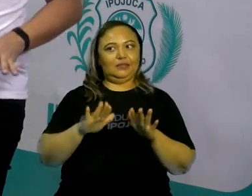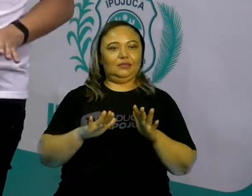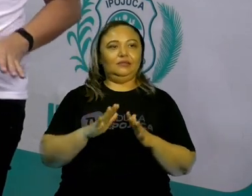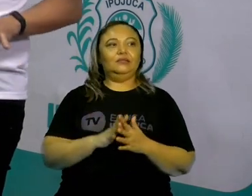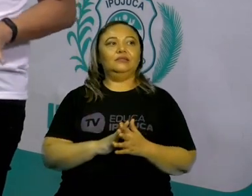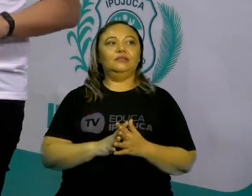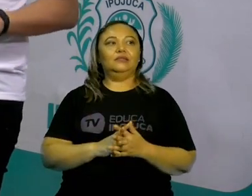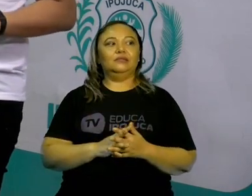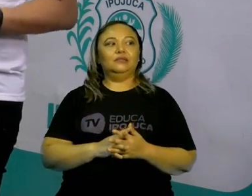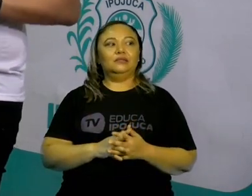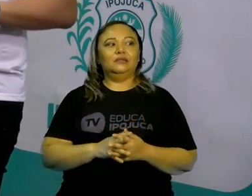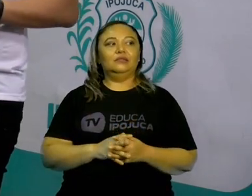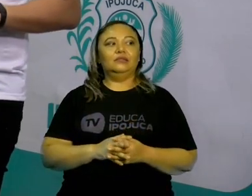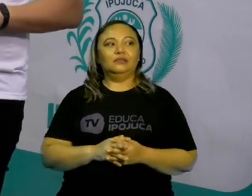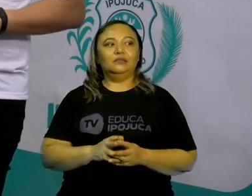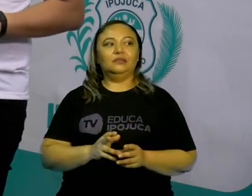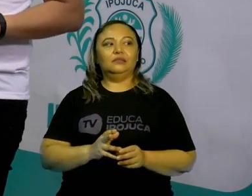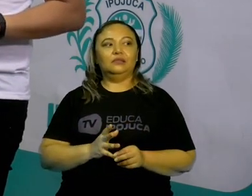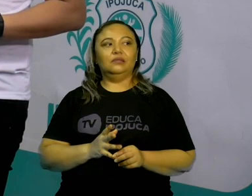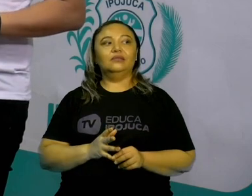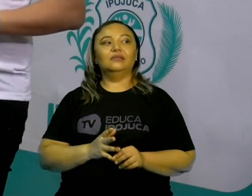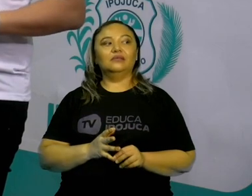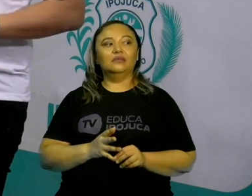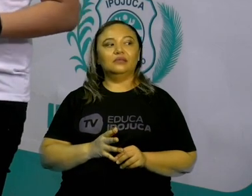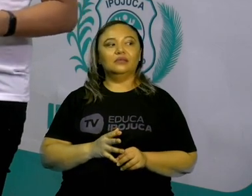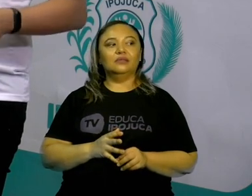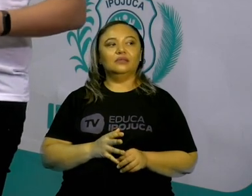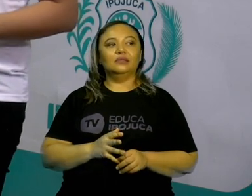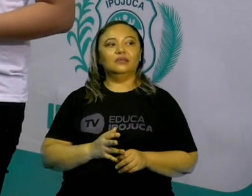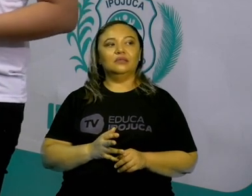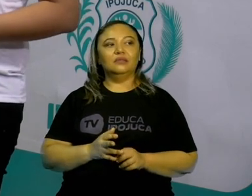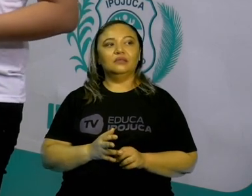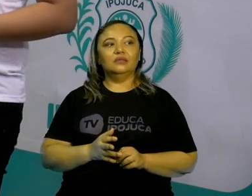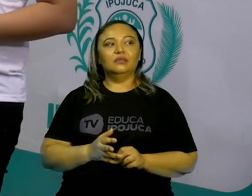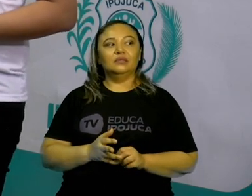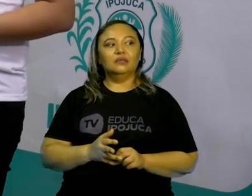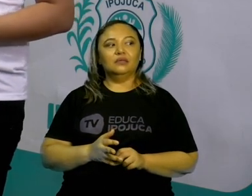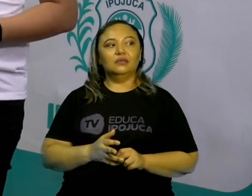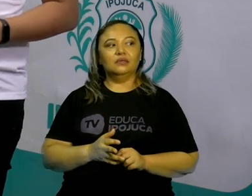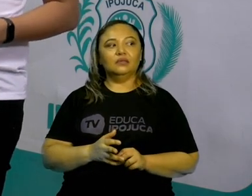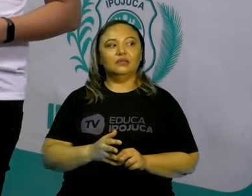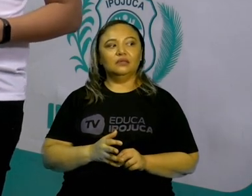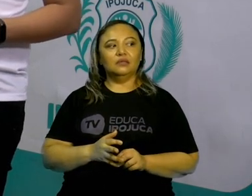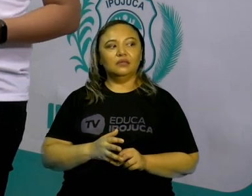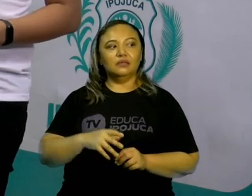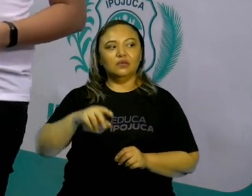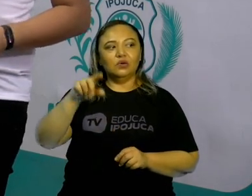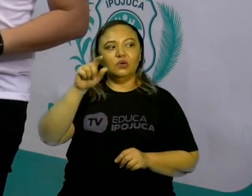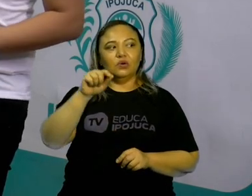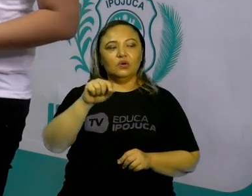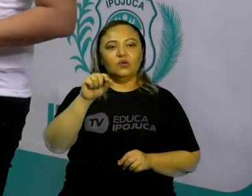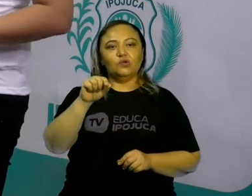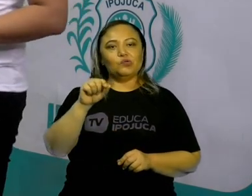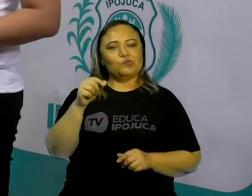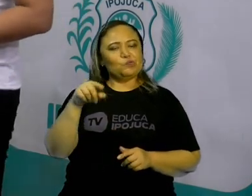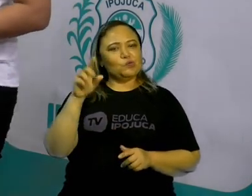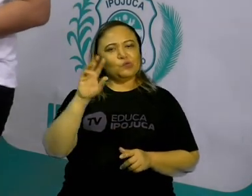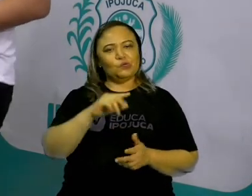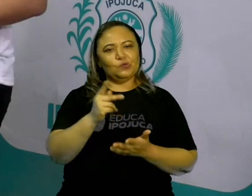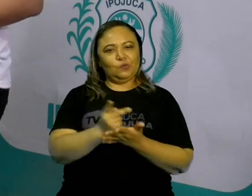Julieta não está com muita sorte ali na escolha, não. Vamos lá. Vez, então, do Romeu. E aí,